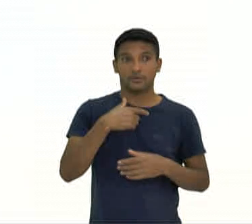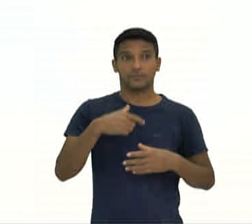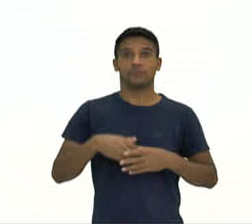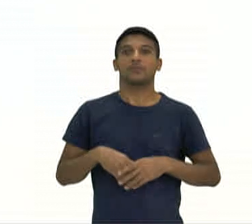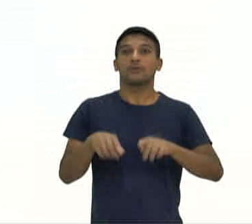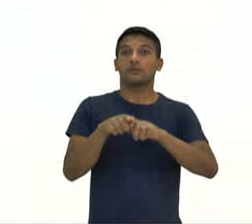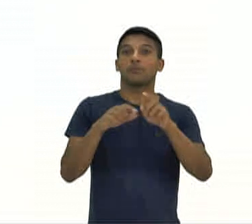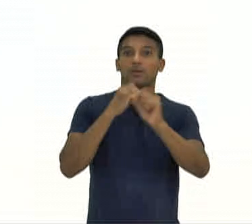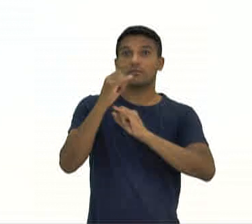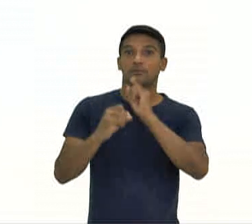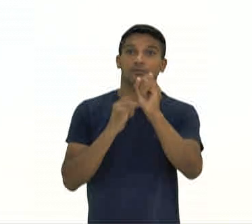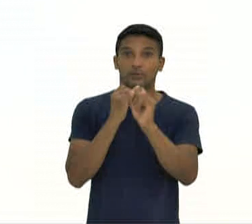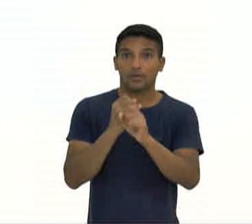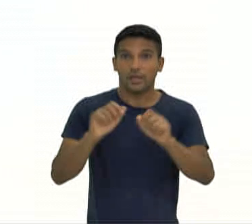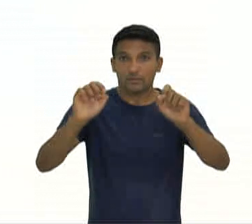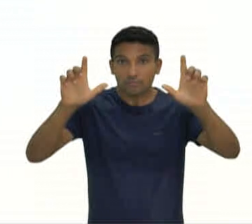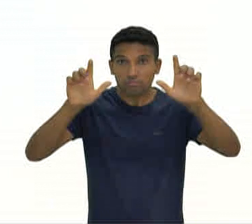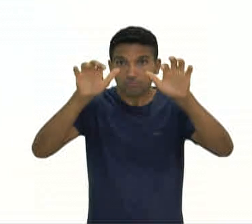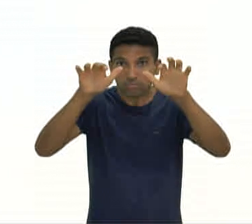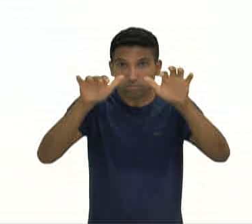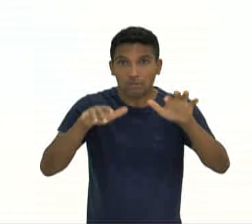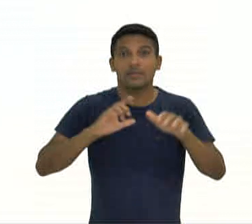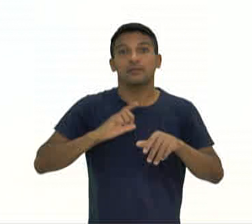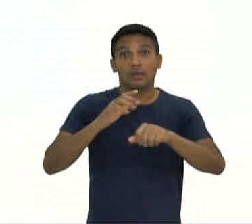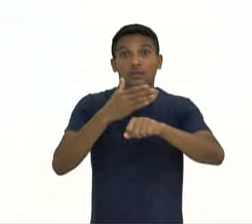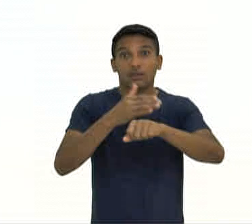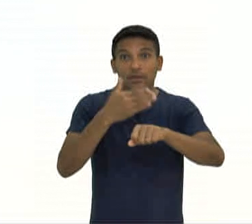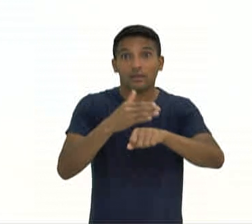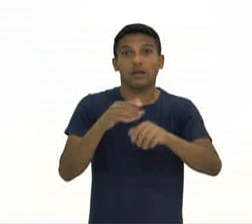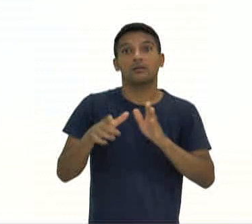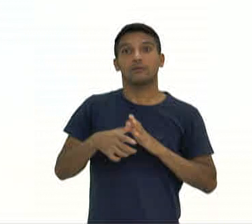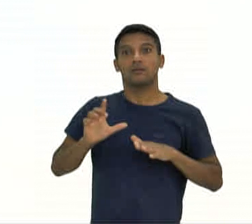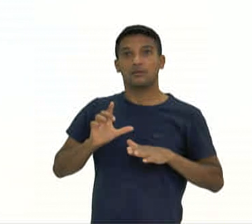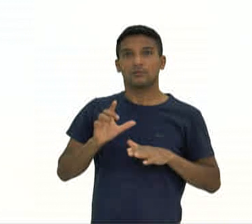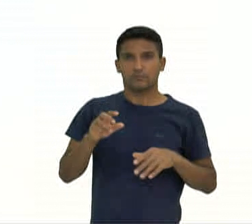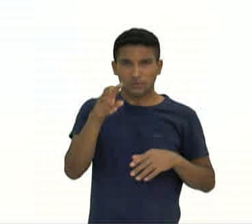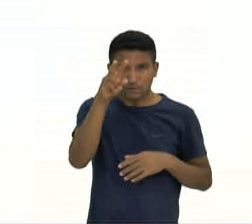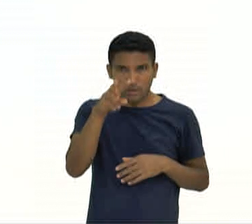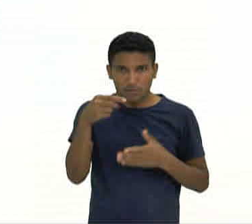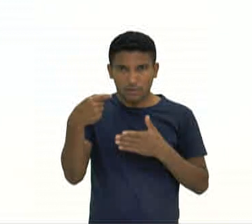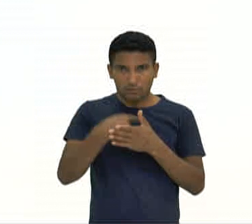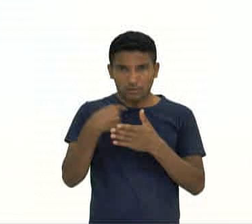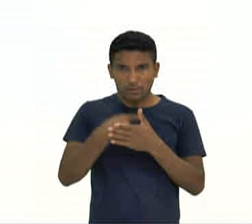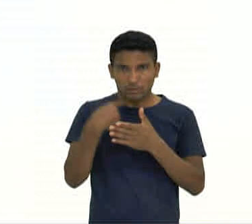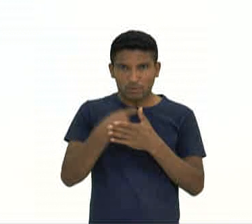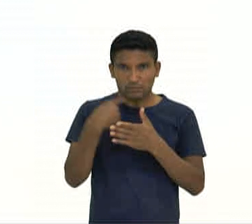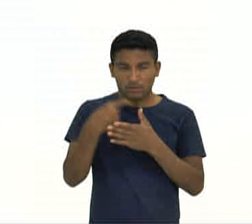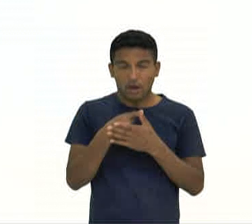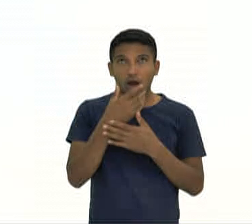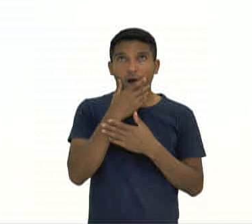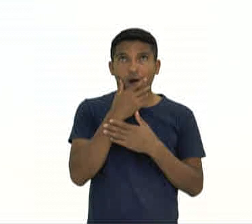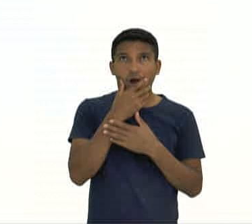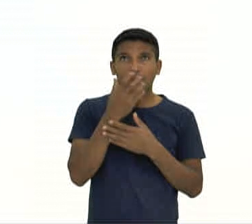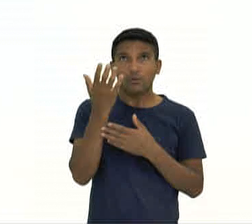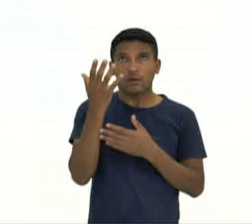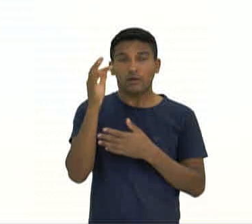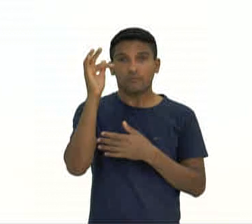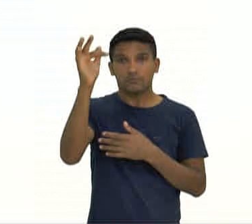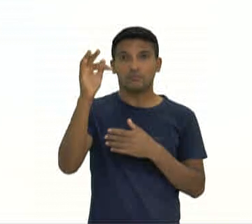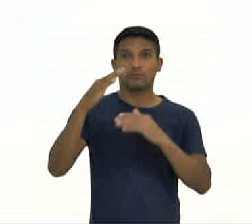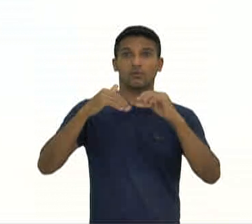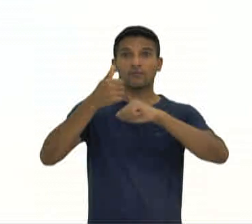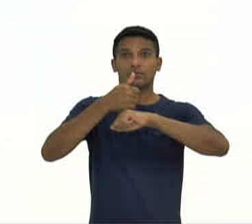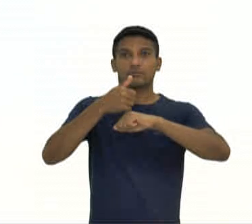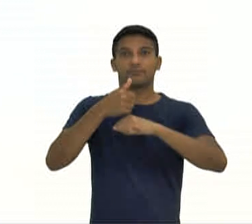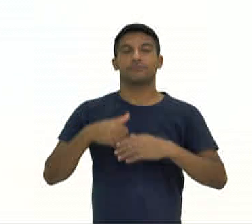o autoconhecimento. O que encontramos nessa resposta do entrevistado? Nós temos a retomada da tese,